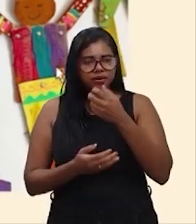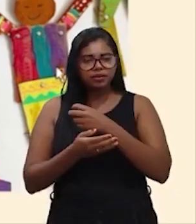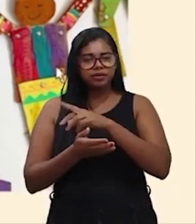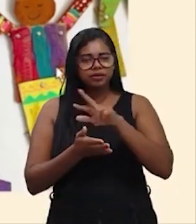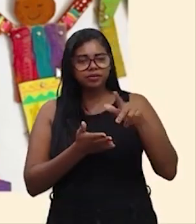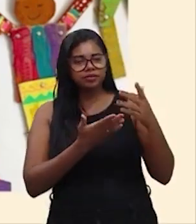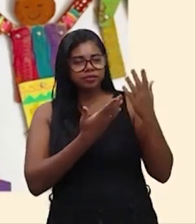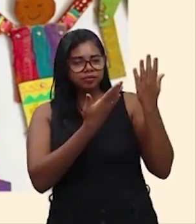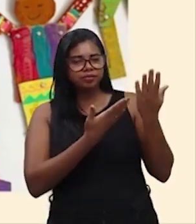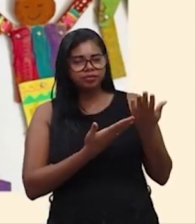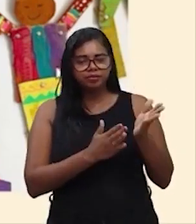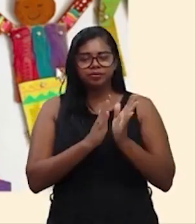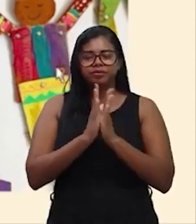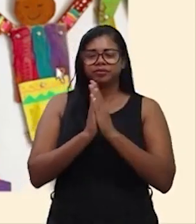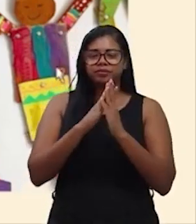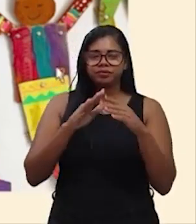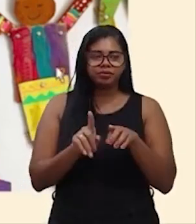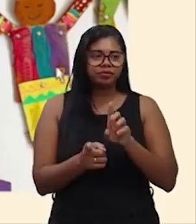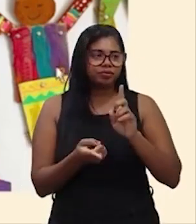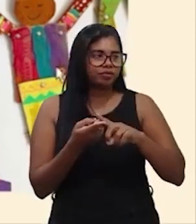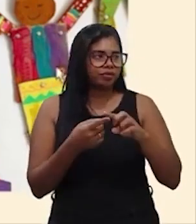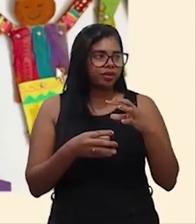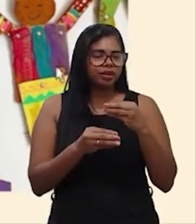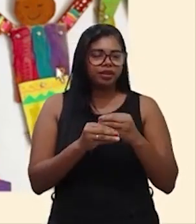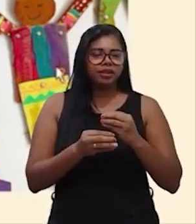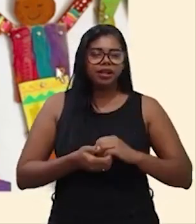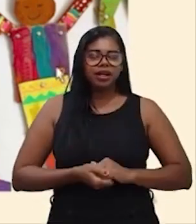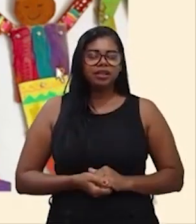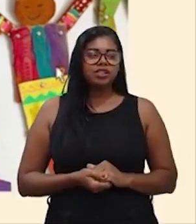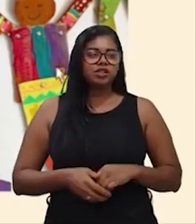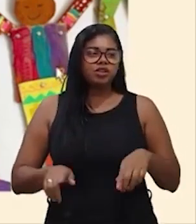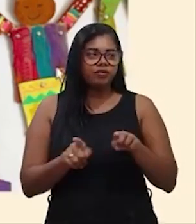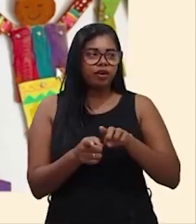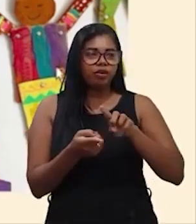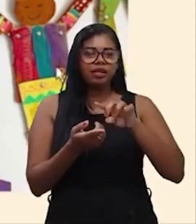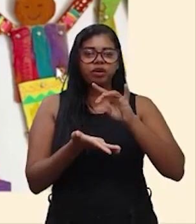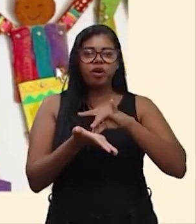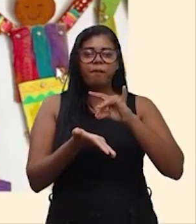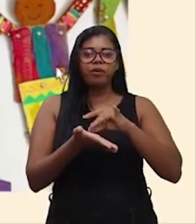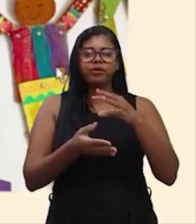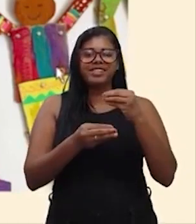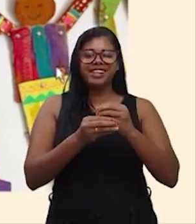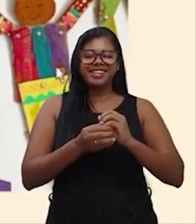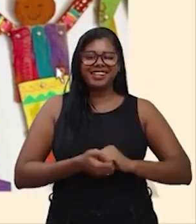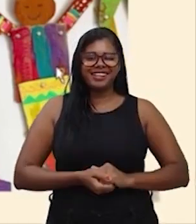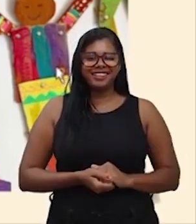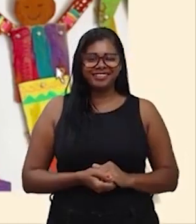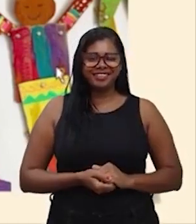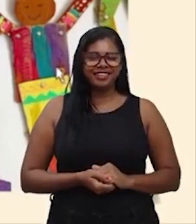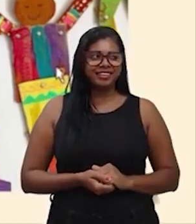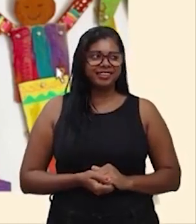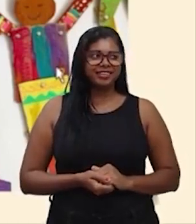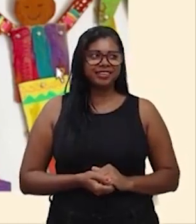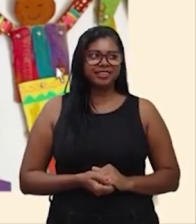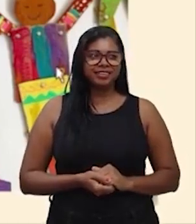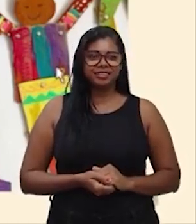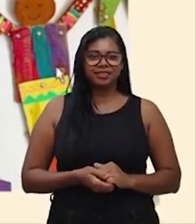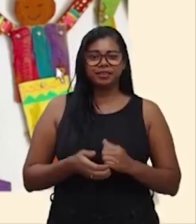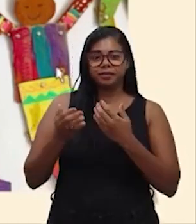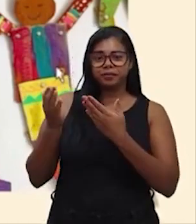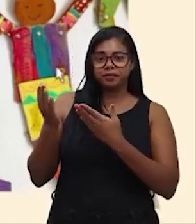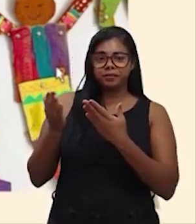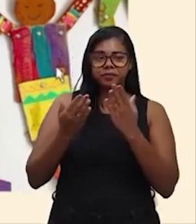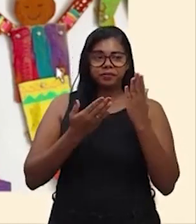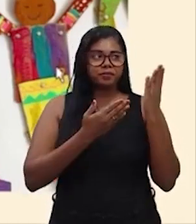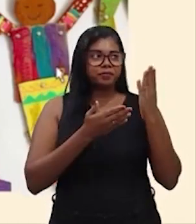né? Então, bonequinhos articulados, aí eles estão articulados através de um preguinho super fino, mas nada